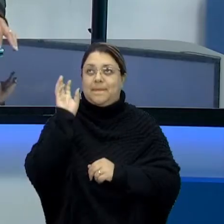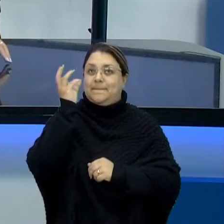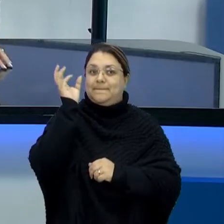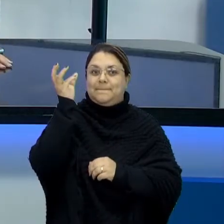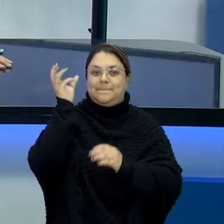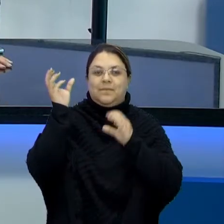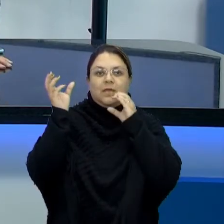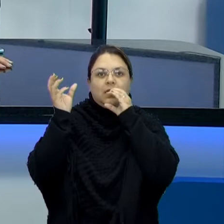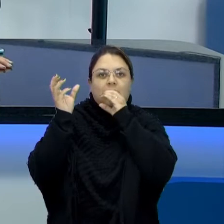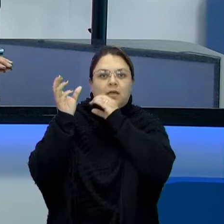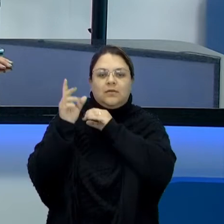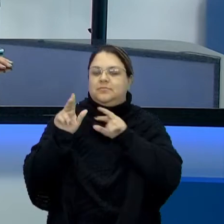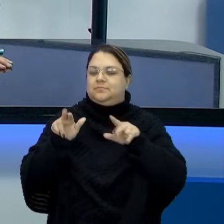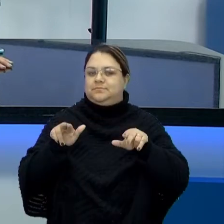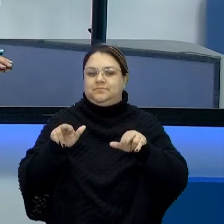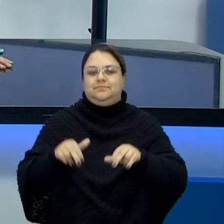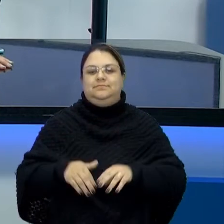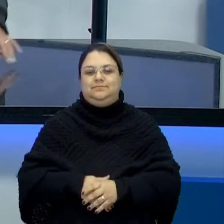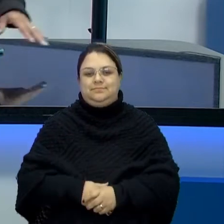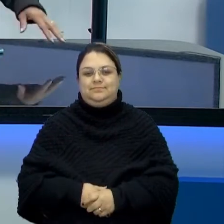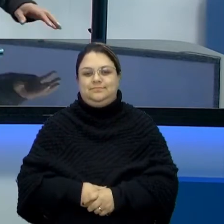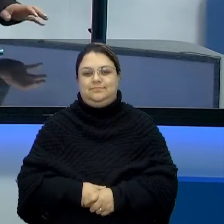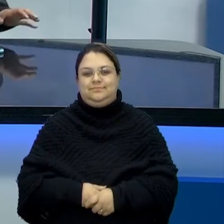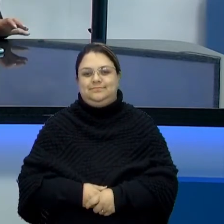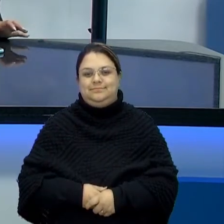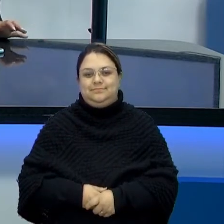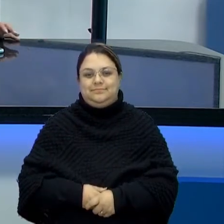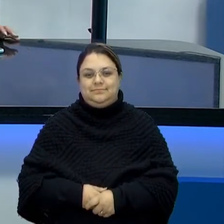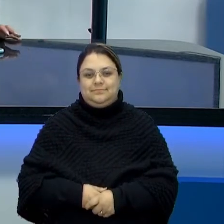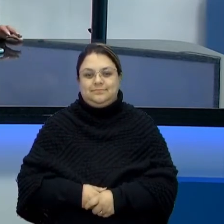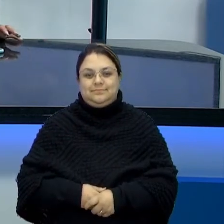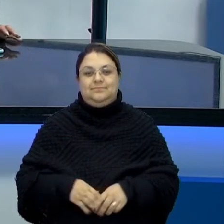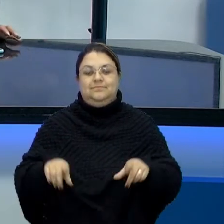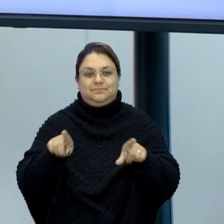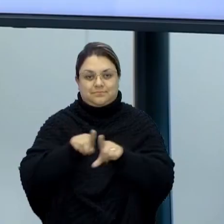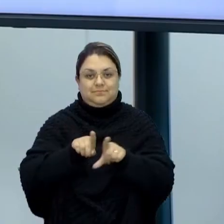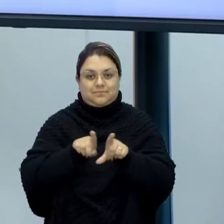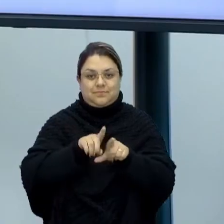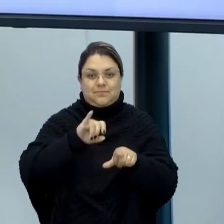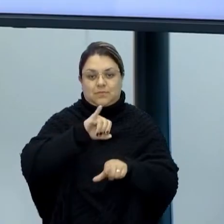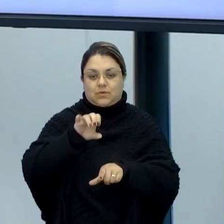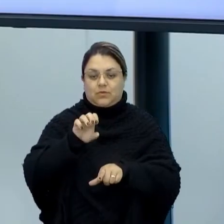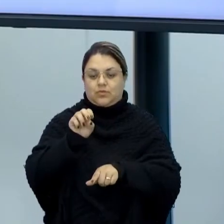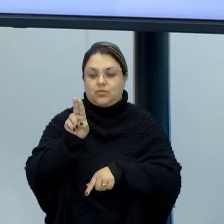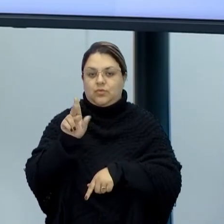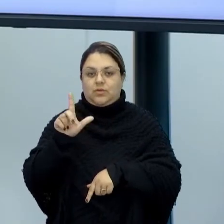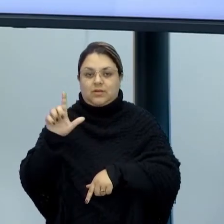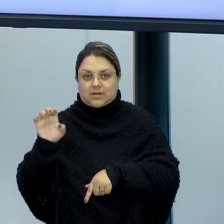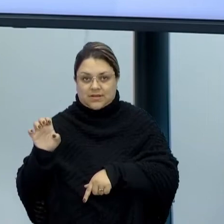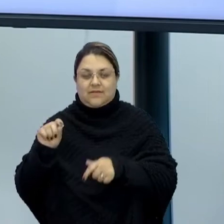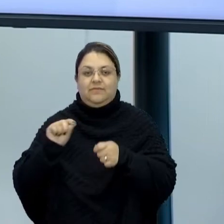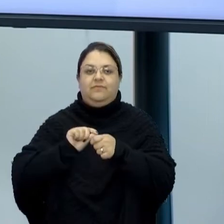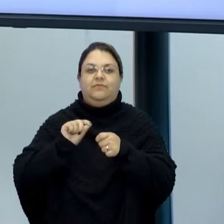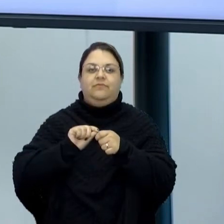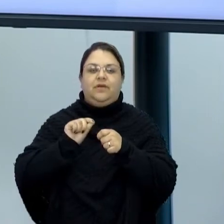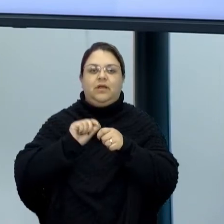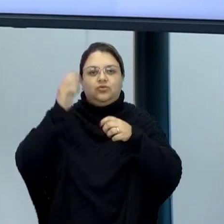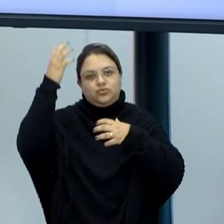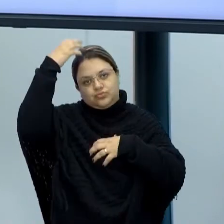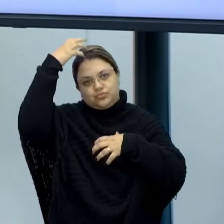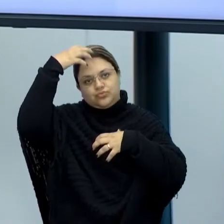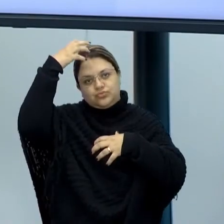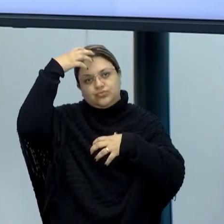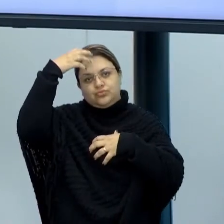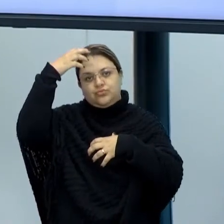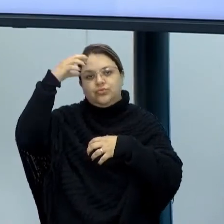lâmpada de grafite. E é isso que eu estou mostrando aqui para vocês. Também o efeito Joule é usado, por exemplo, nas resistências de chuveiro, né? Em